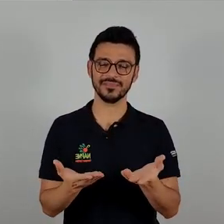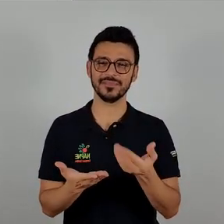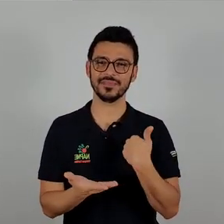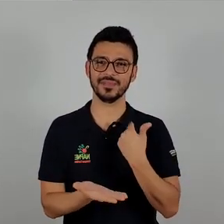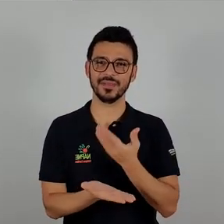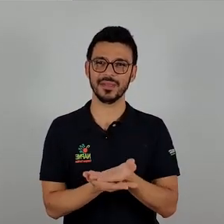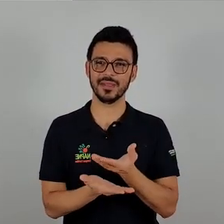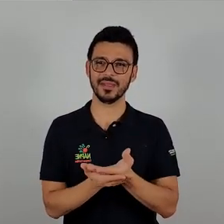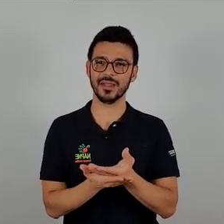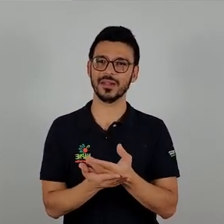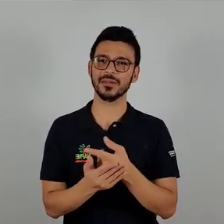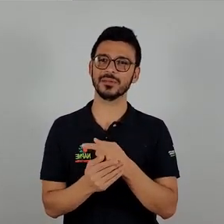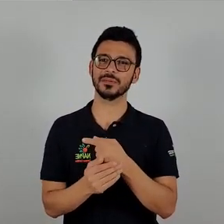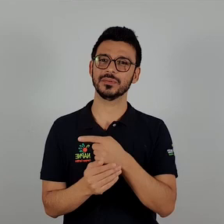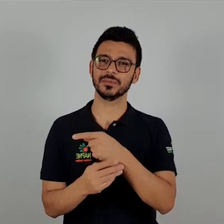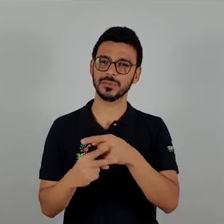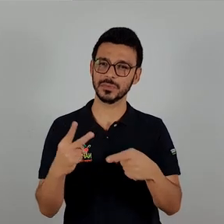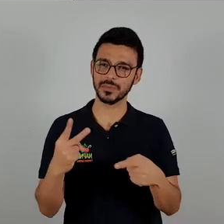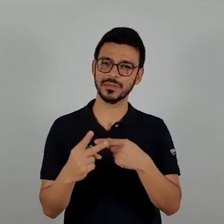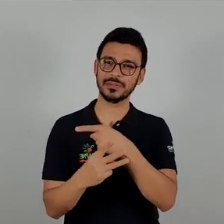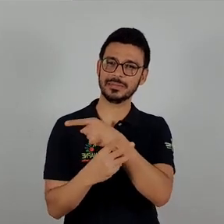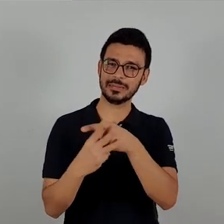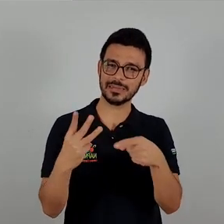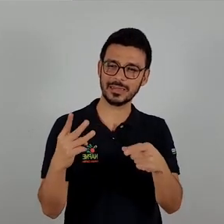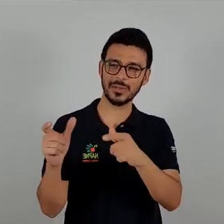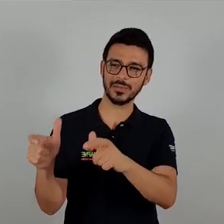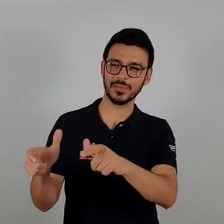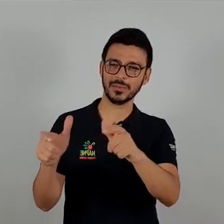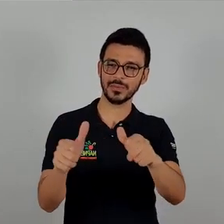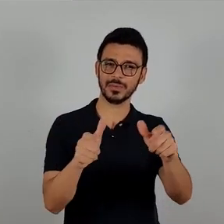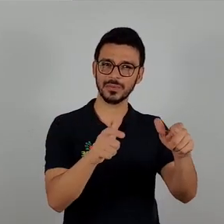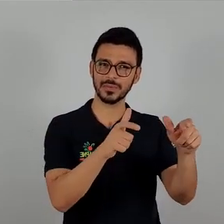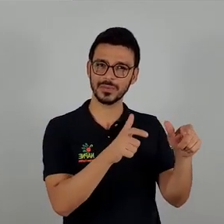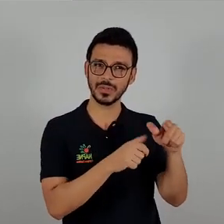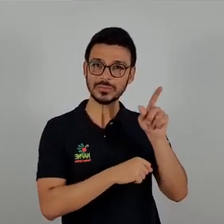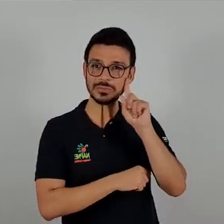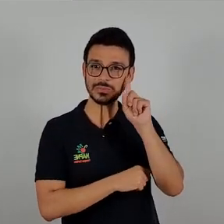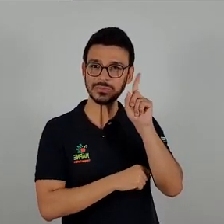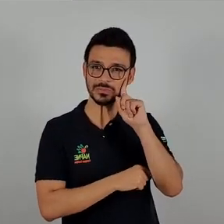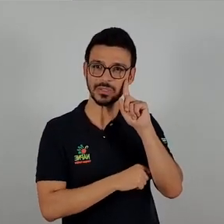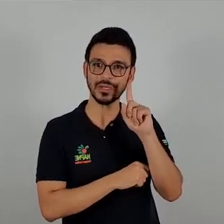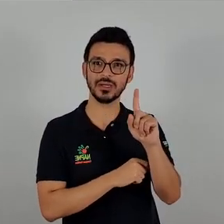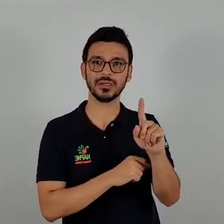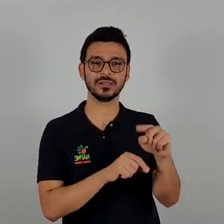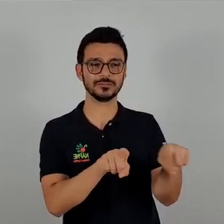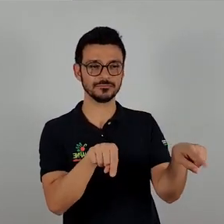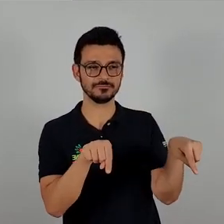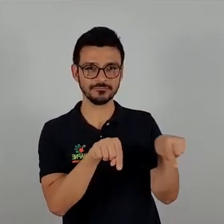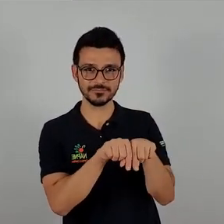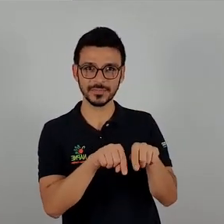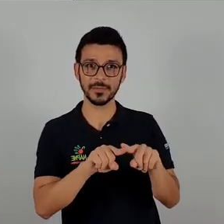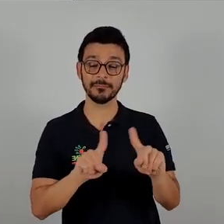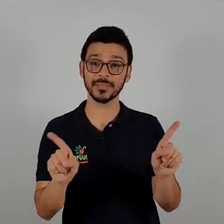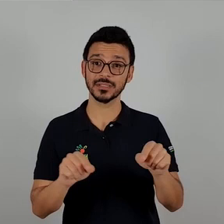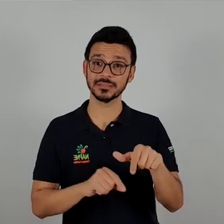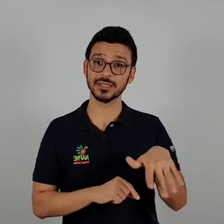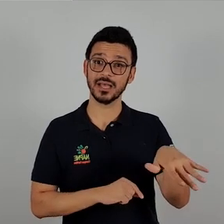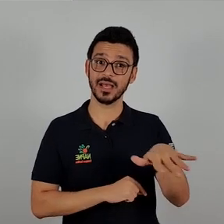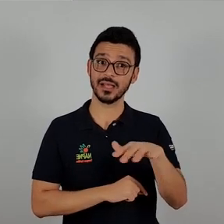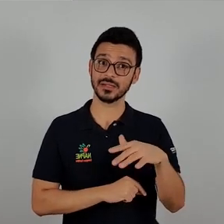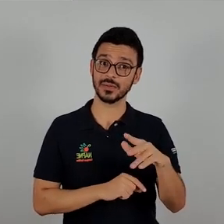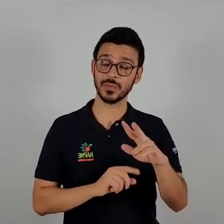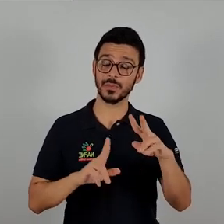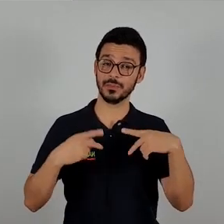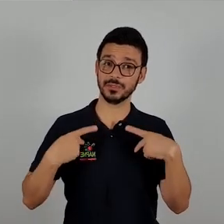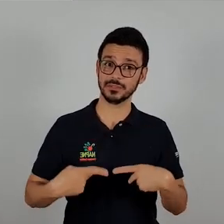precisa um acompanhamento um pouco mais próximo, então, né, desse sentido. Então, caso vocês precisem, eu posso, em alguns casos, pegar, sem